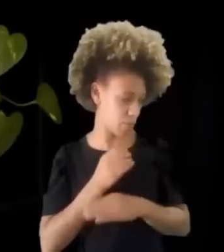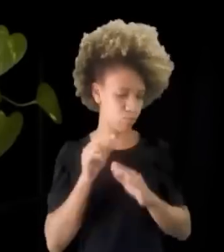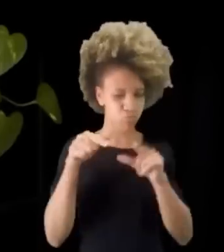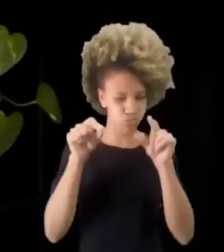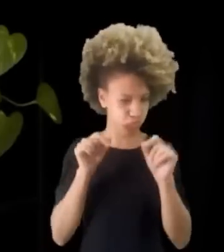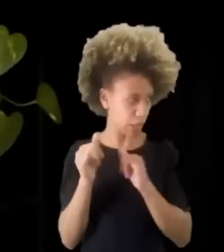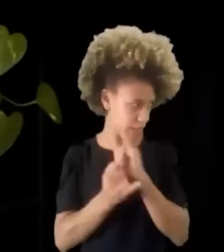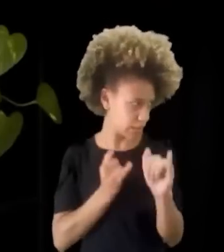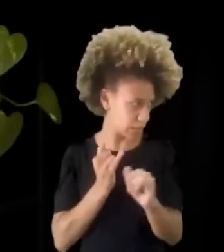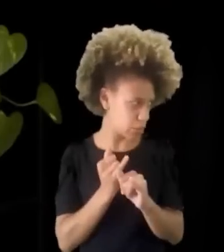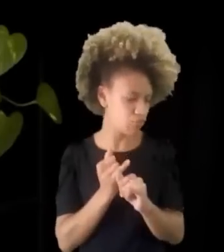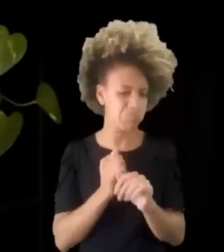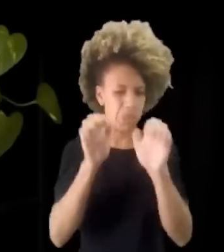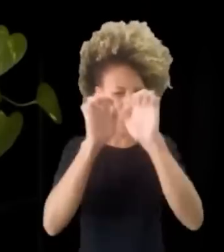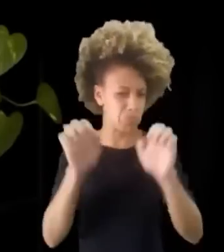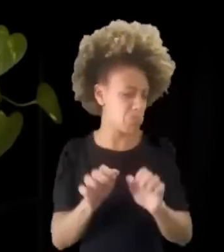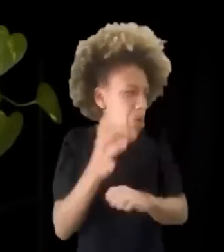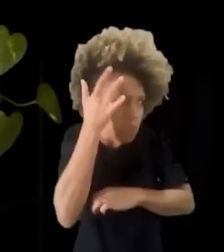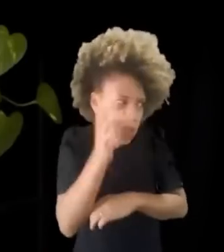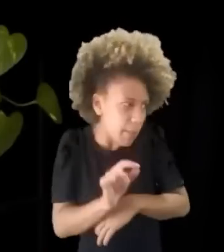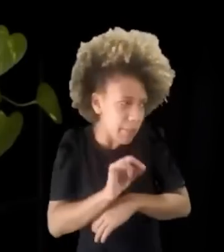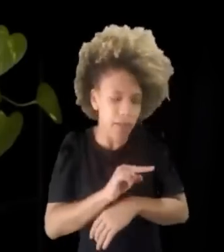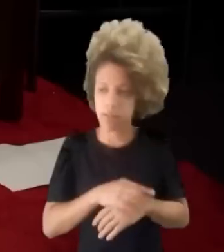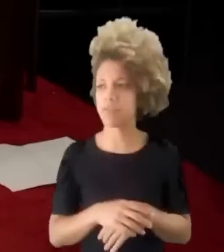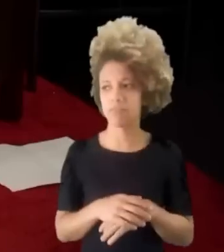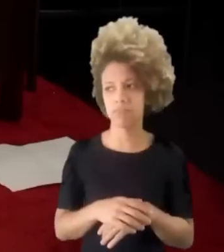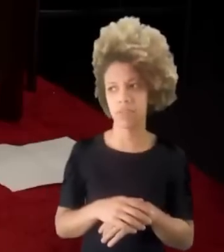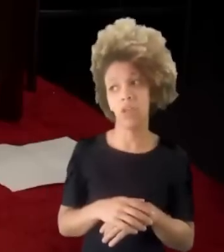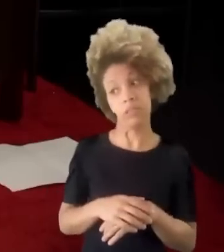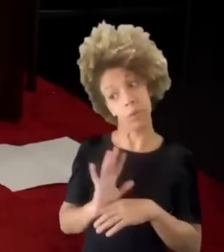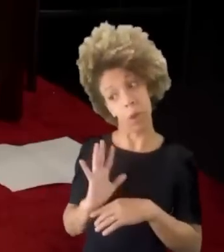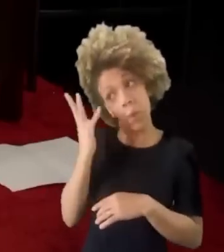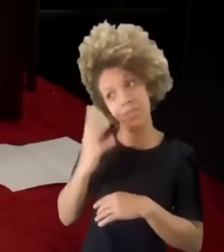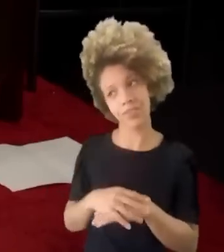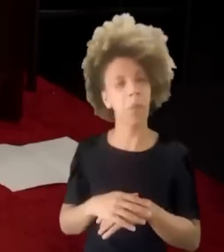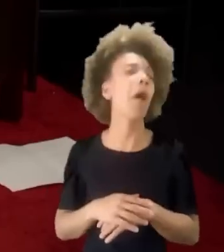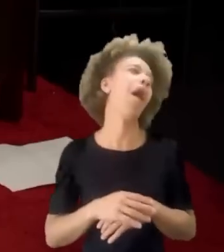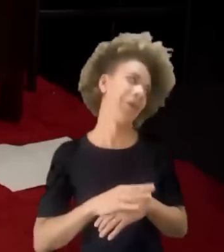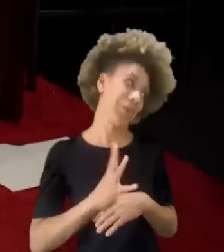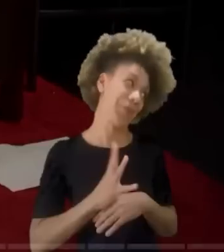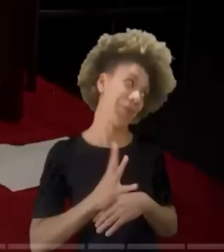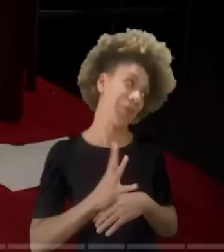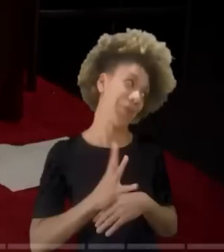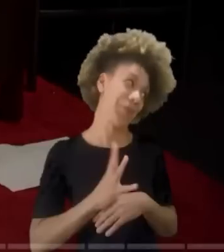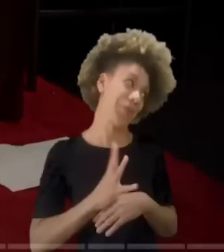do Borba Gato até então não sabia quem era você ah funcionou